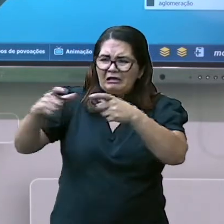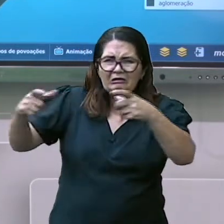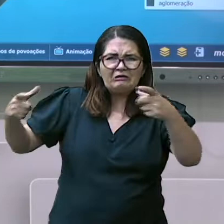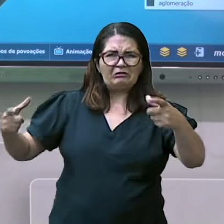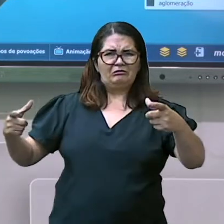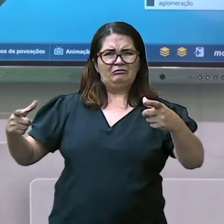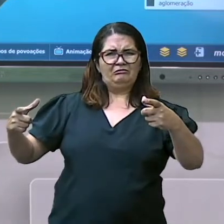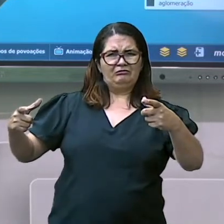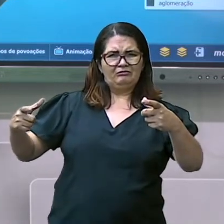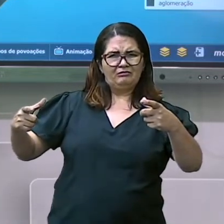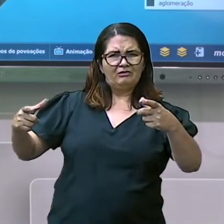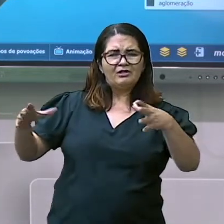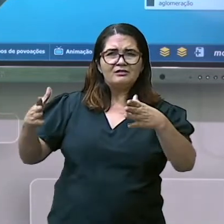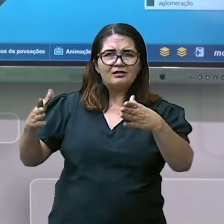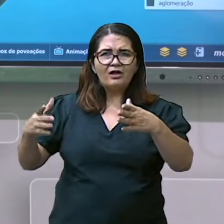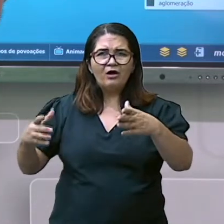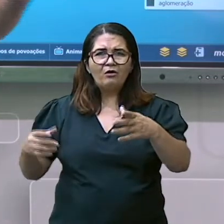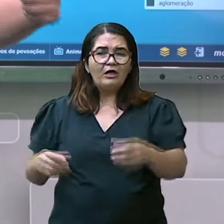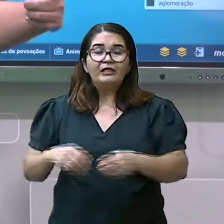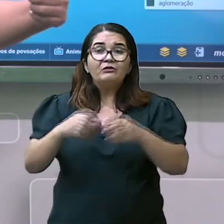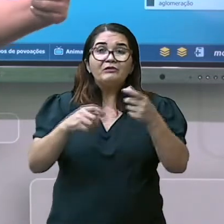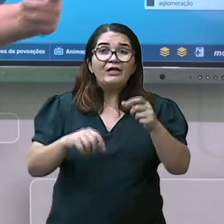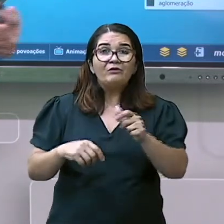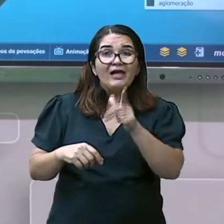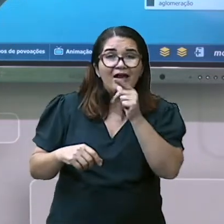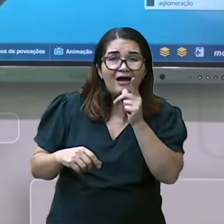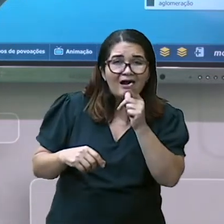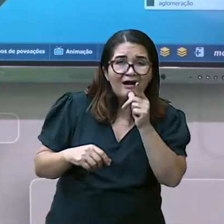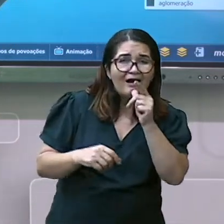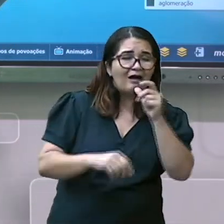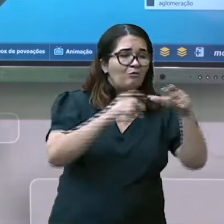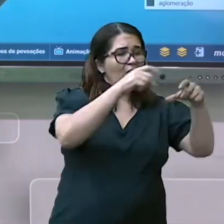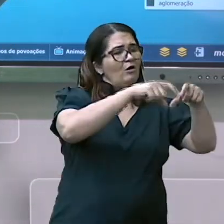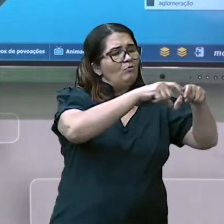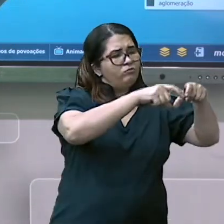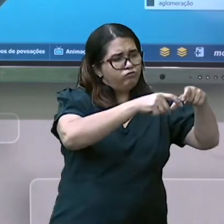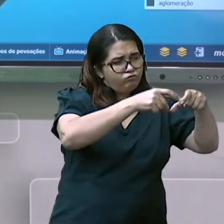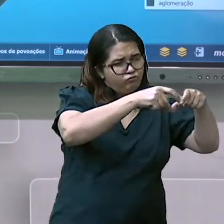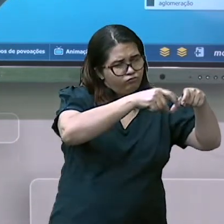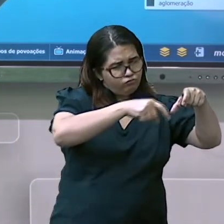de esgoto, sem o saneamento básico.